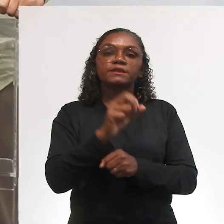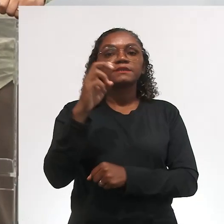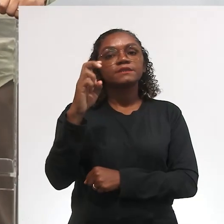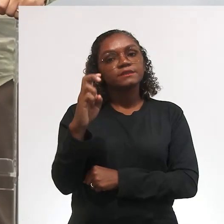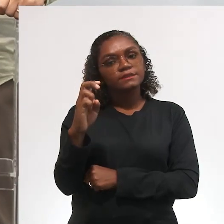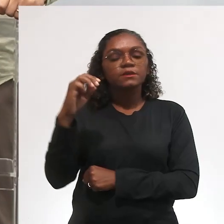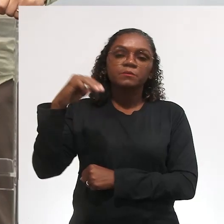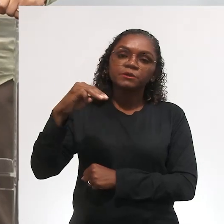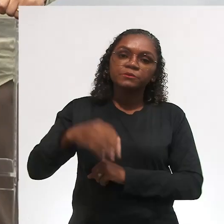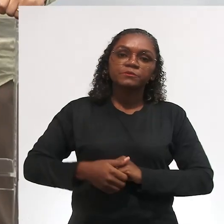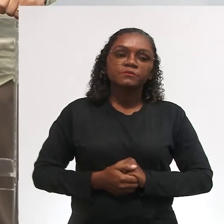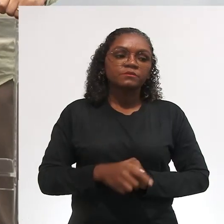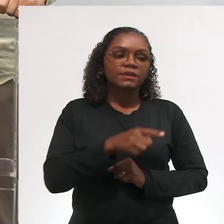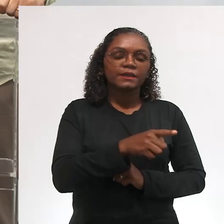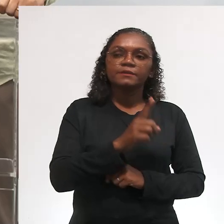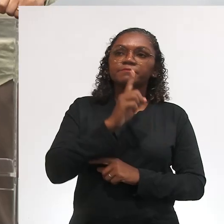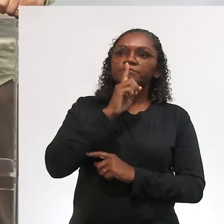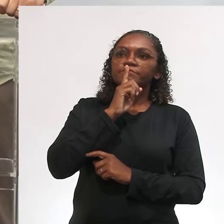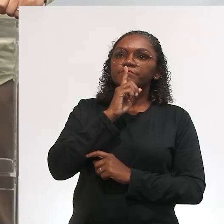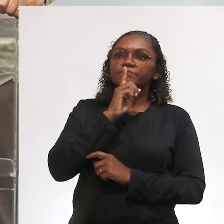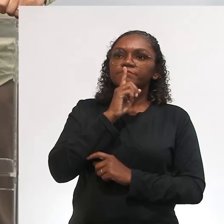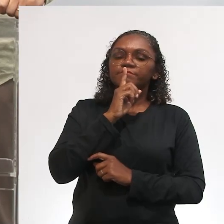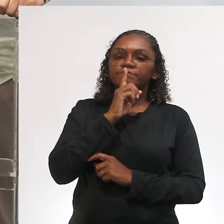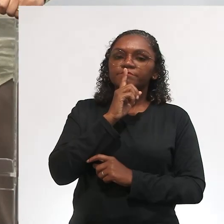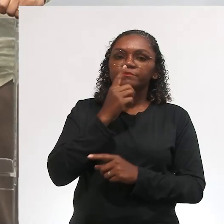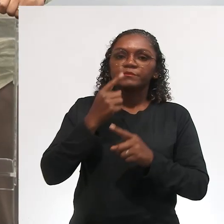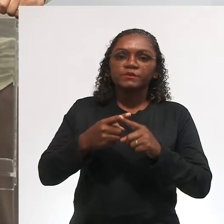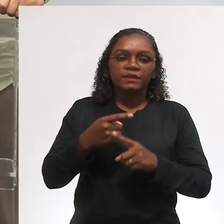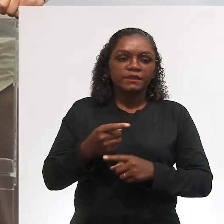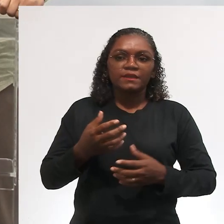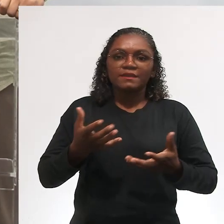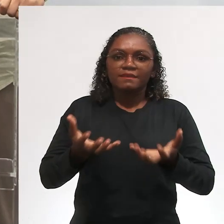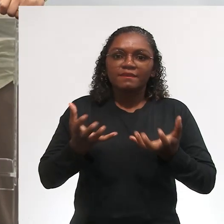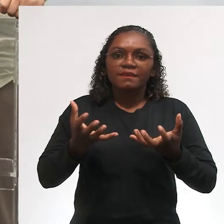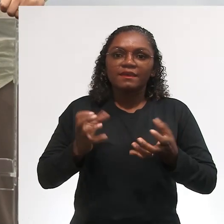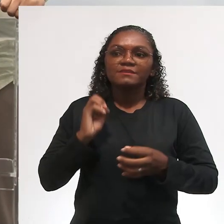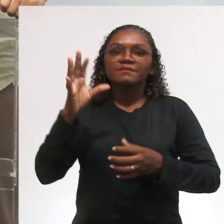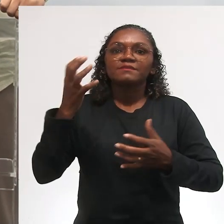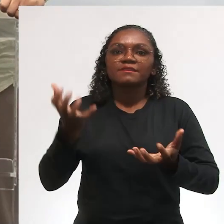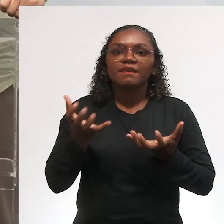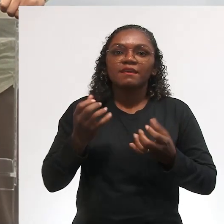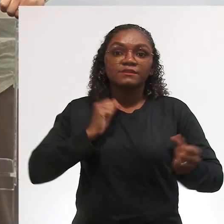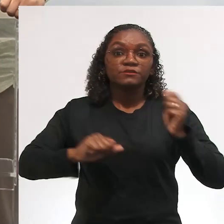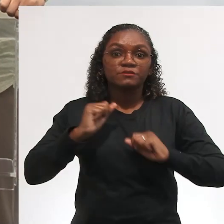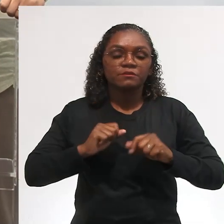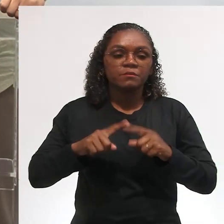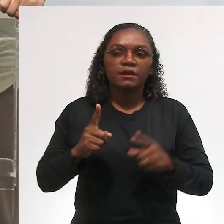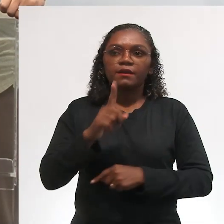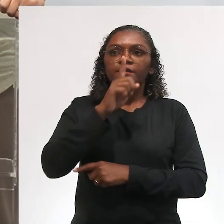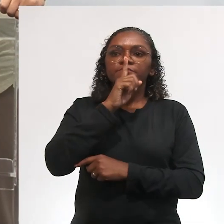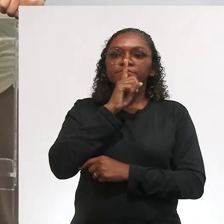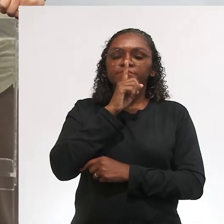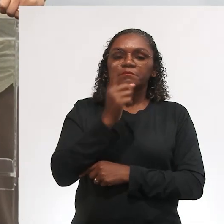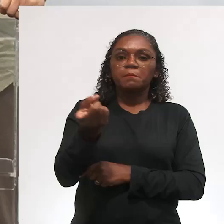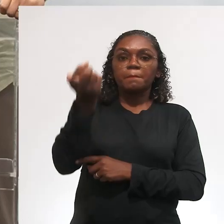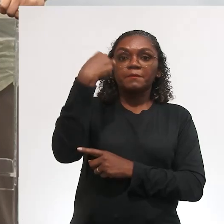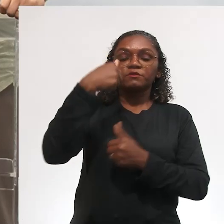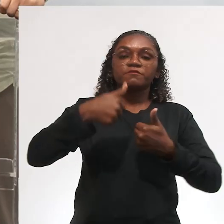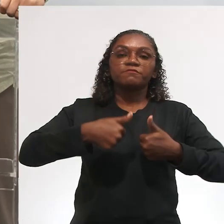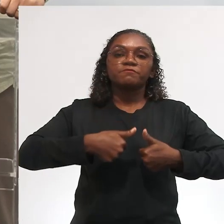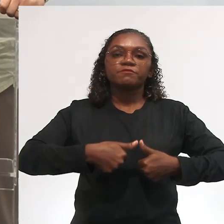punição negativa. Ele está retirando do aluno algo que é agradável para ele, para reduzir